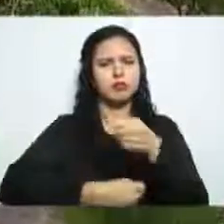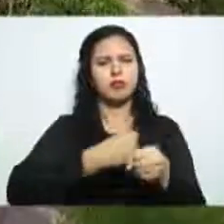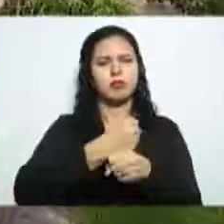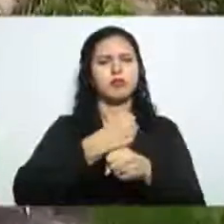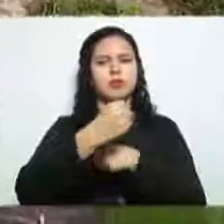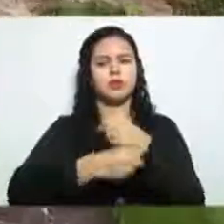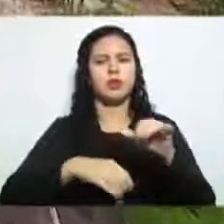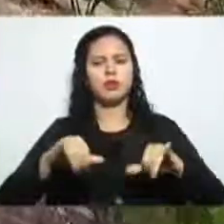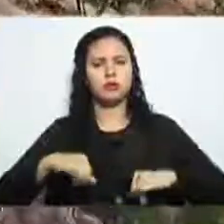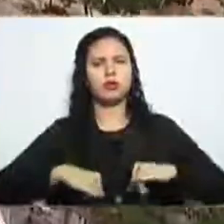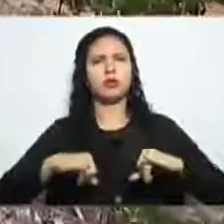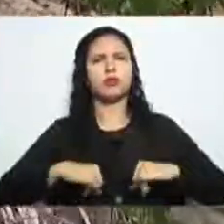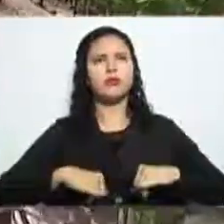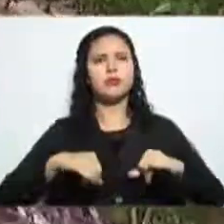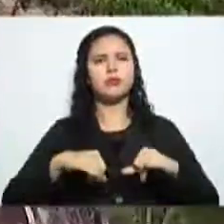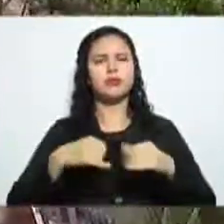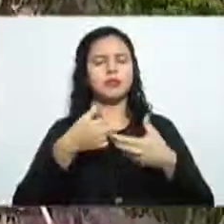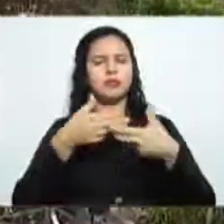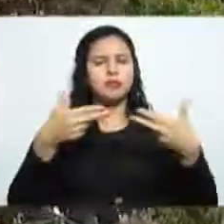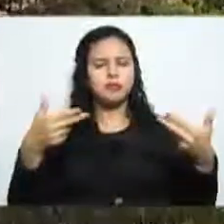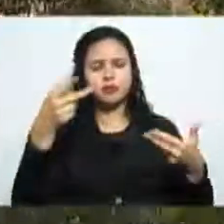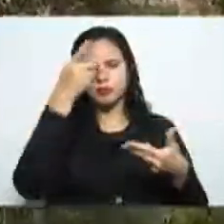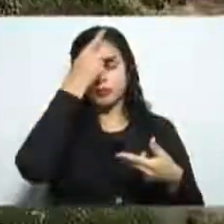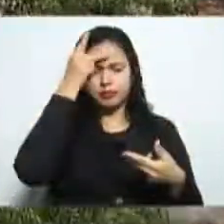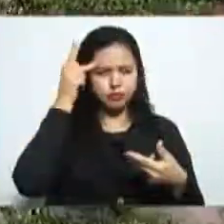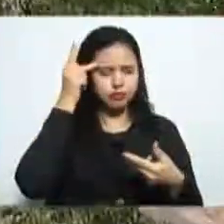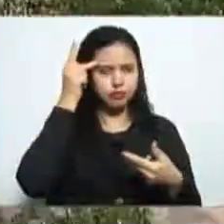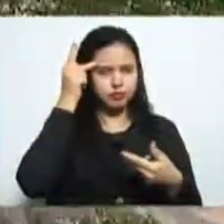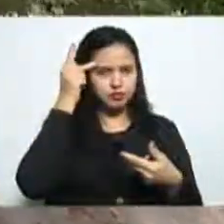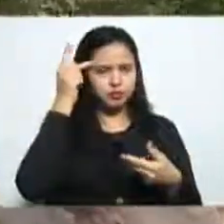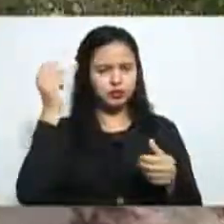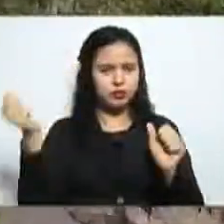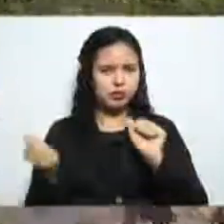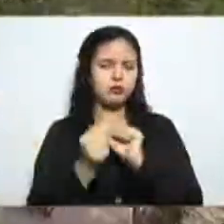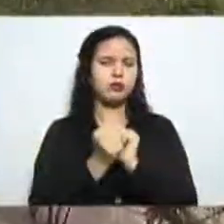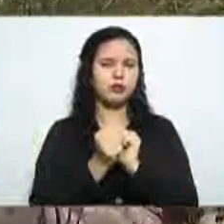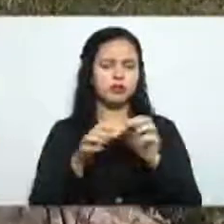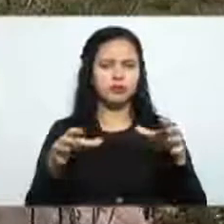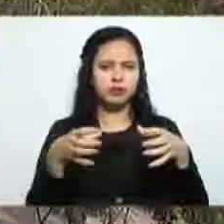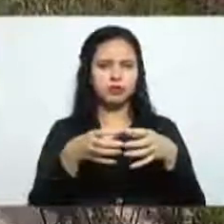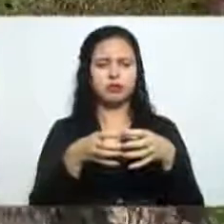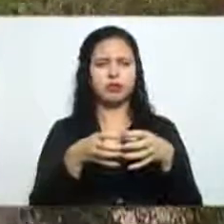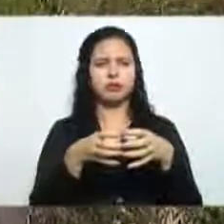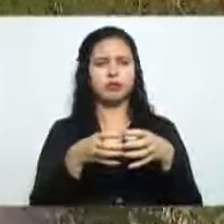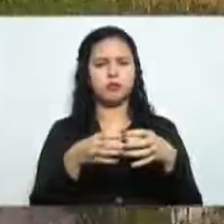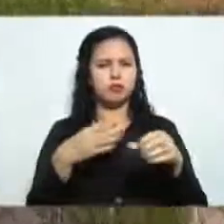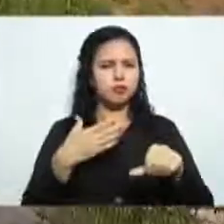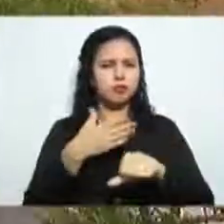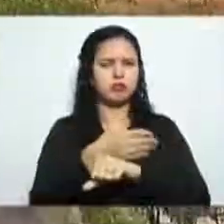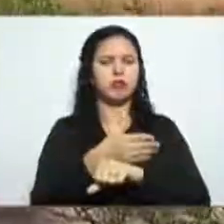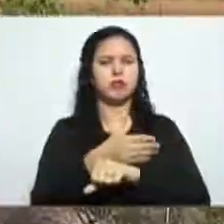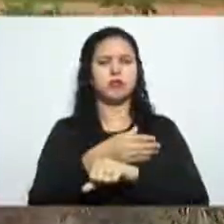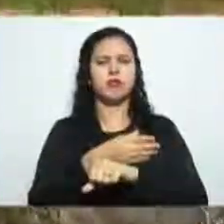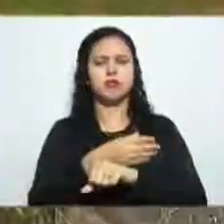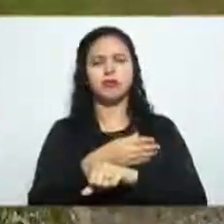as agressões lá, diversas pessoas que estavam junto com nós, nosso grupo, foram abordados, foram